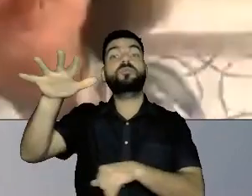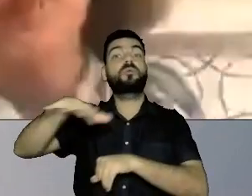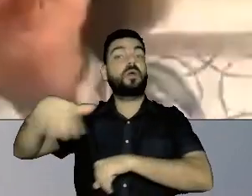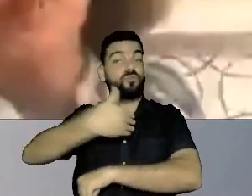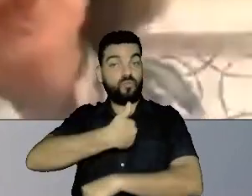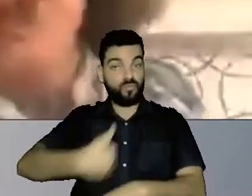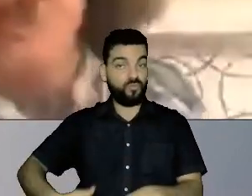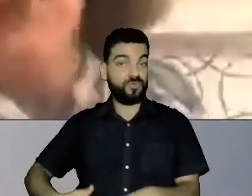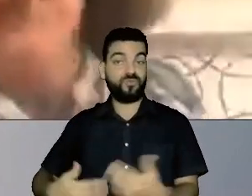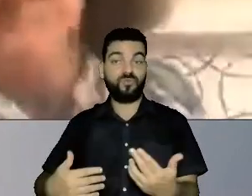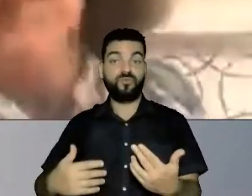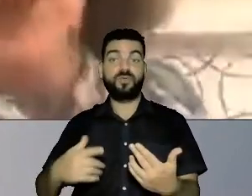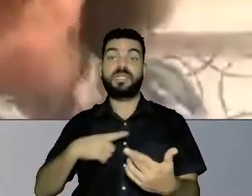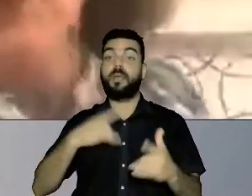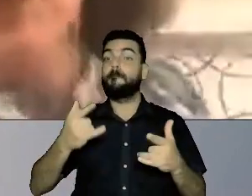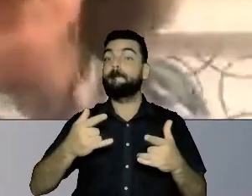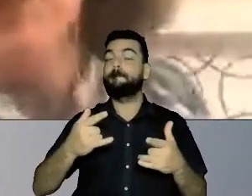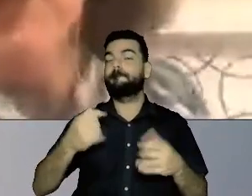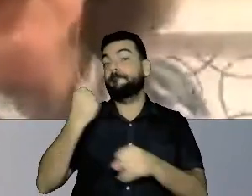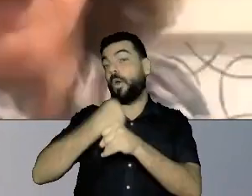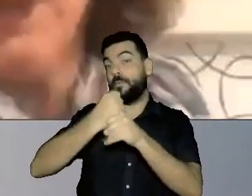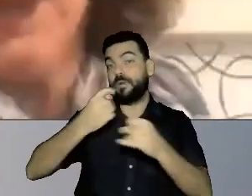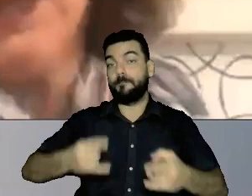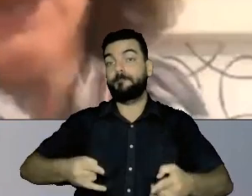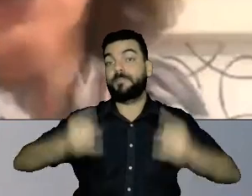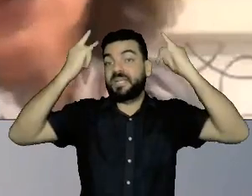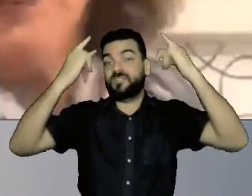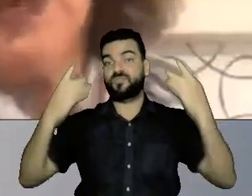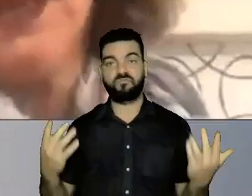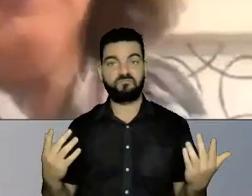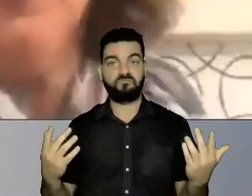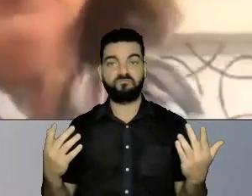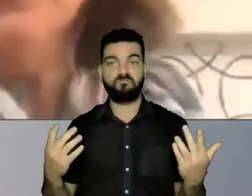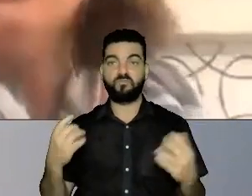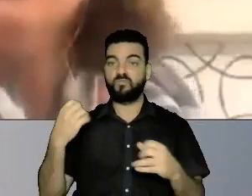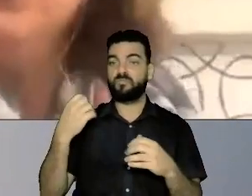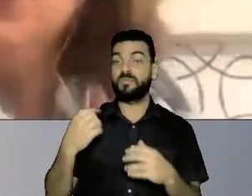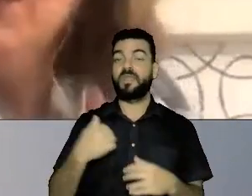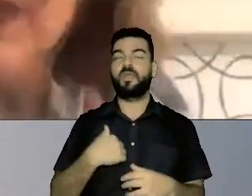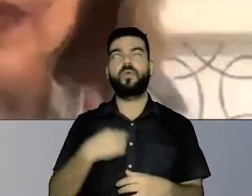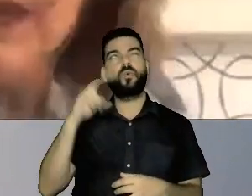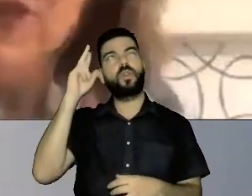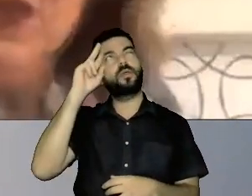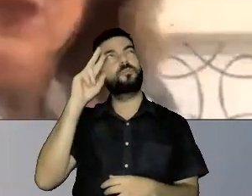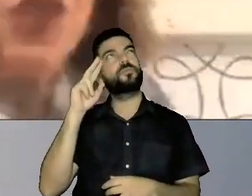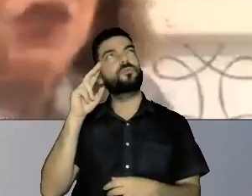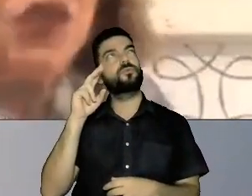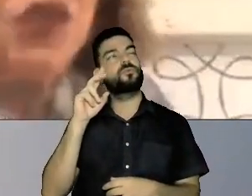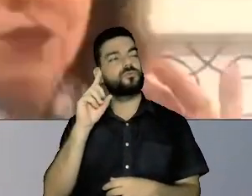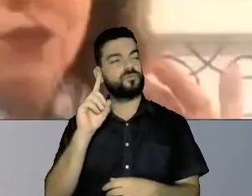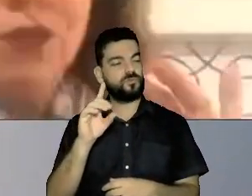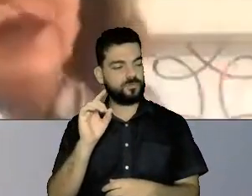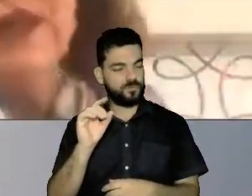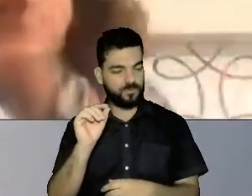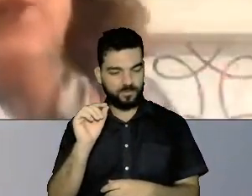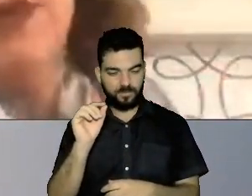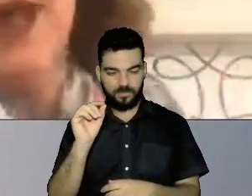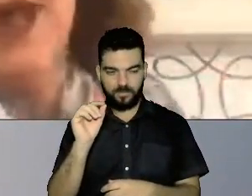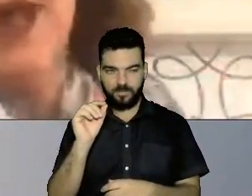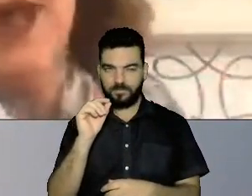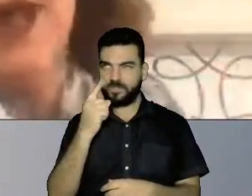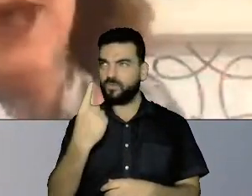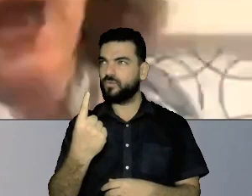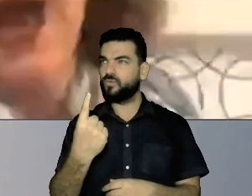por monumentos. Se você pensar os monumentos também, eu só me lembro do monumento, de um monumento